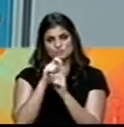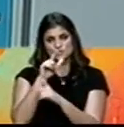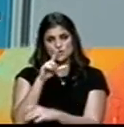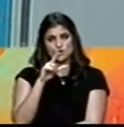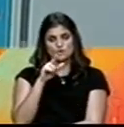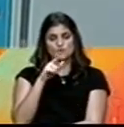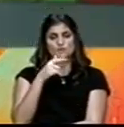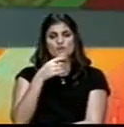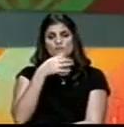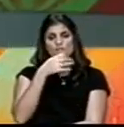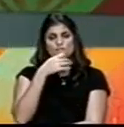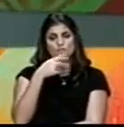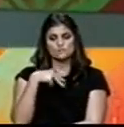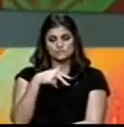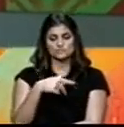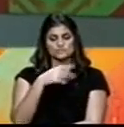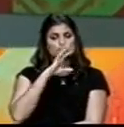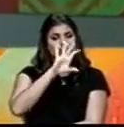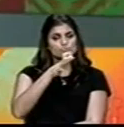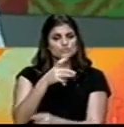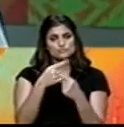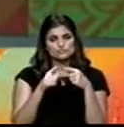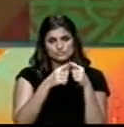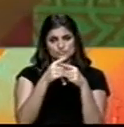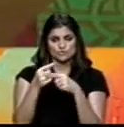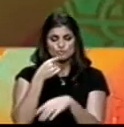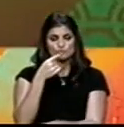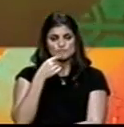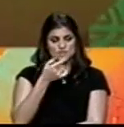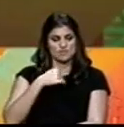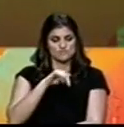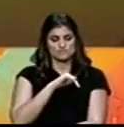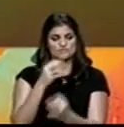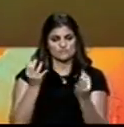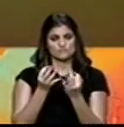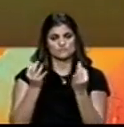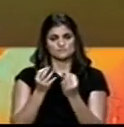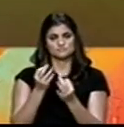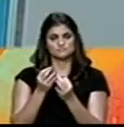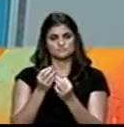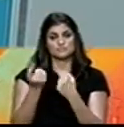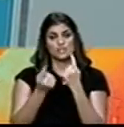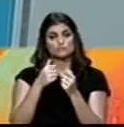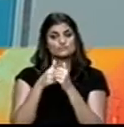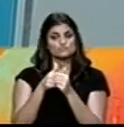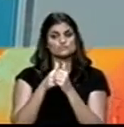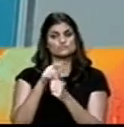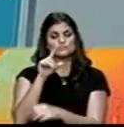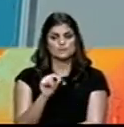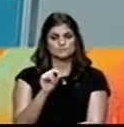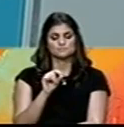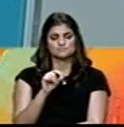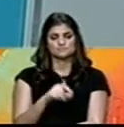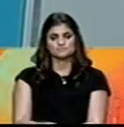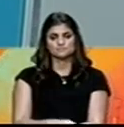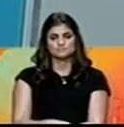lusofonia. E há vários países onde a língua portuguesa que nos é entendem, que nos entendem e muitos que nos seguem. Sim. E muitos que nos